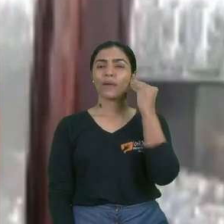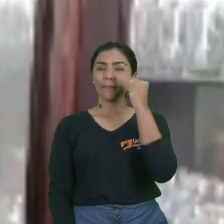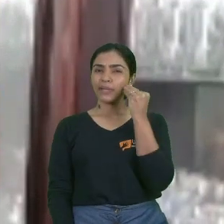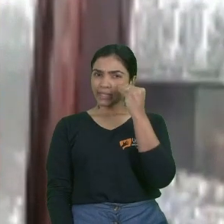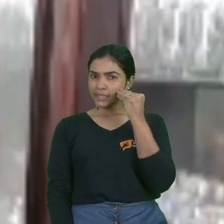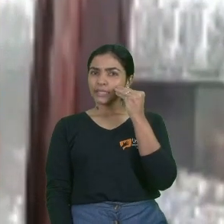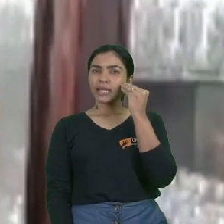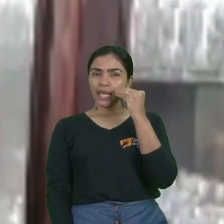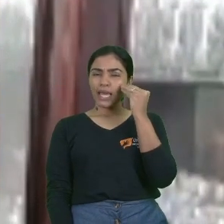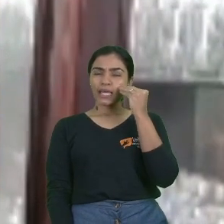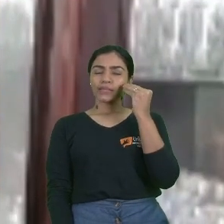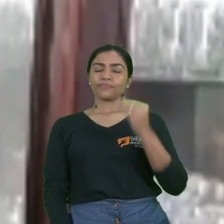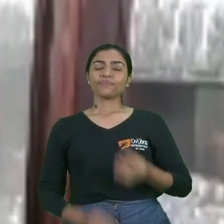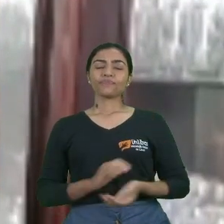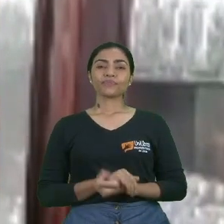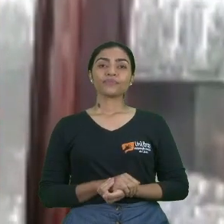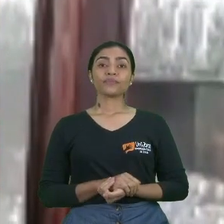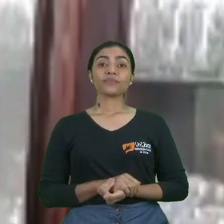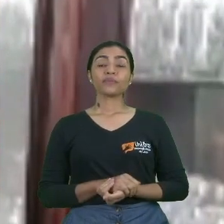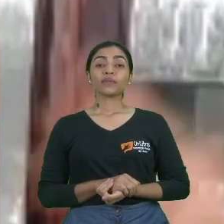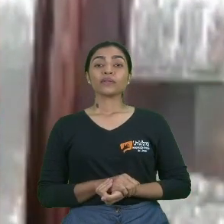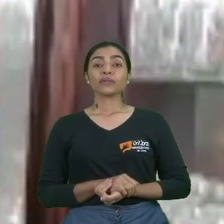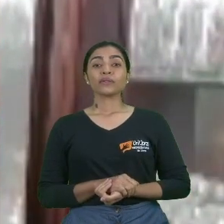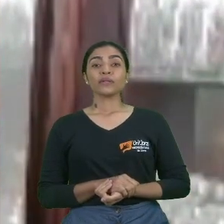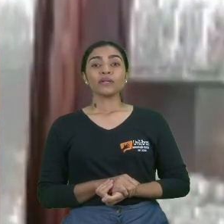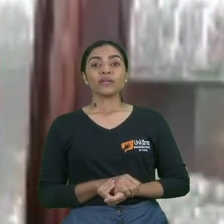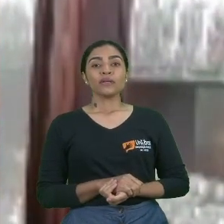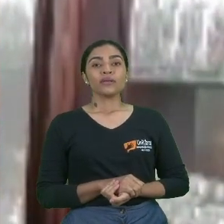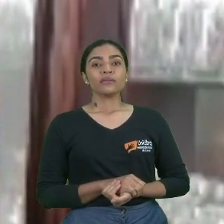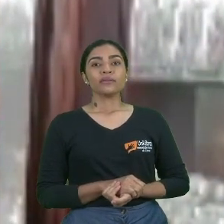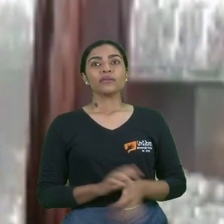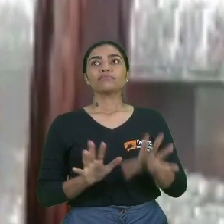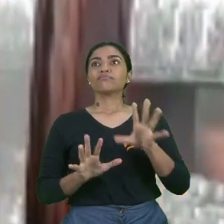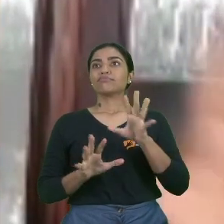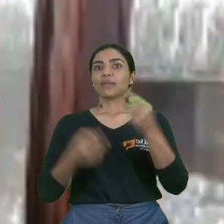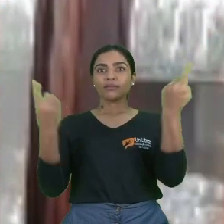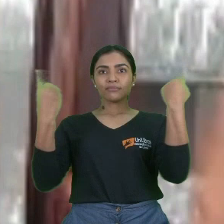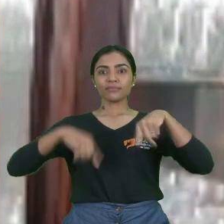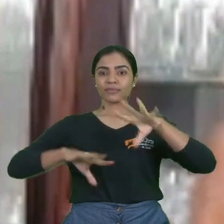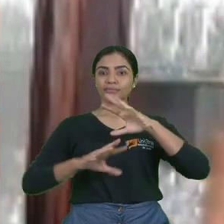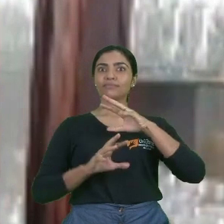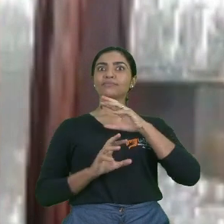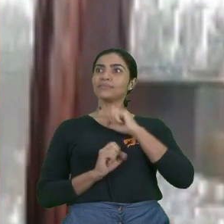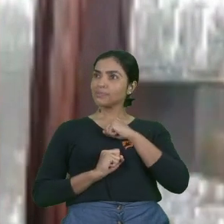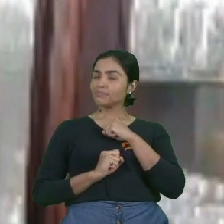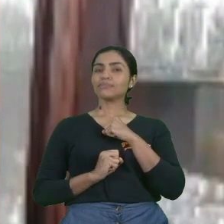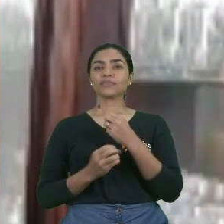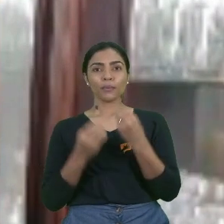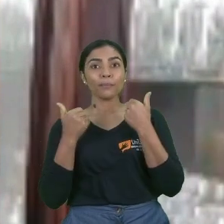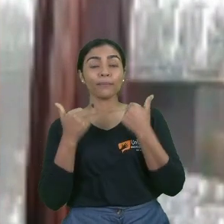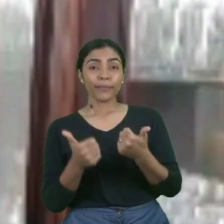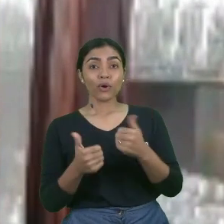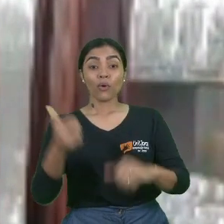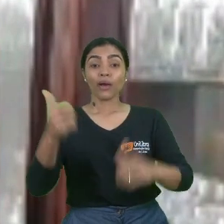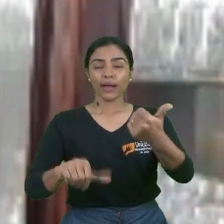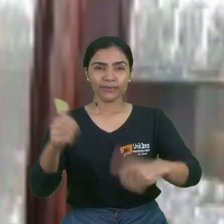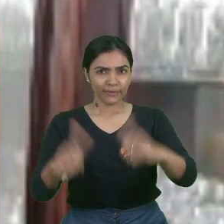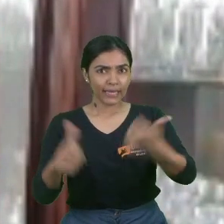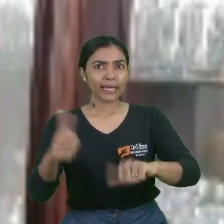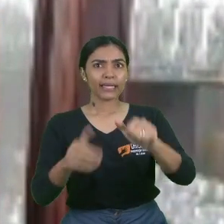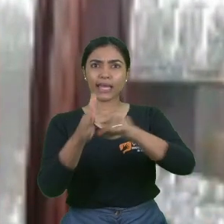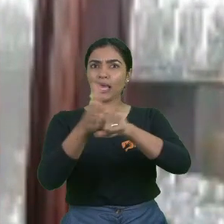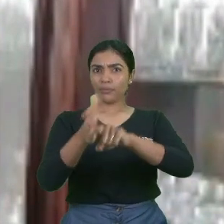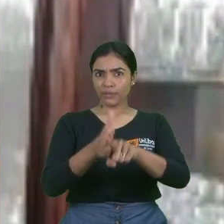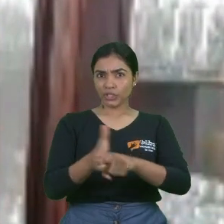cima de períodos que realmente receberam abertamente este desafio e Mariano alguns Alguns algumas